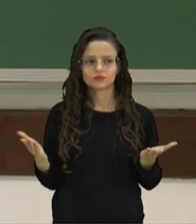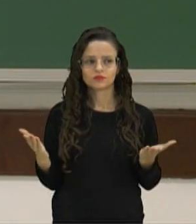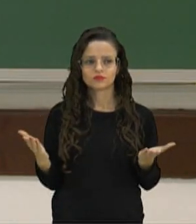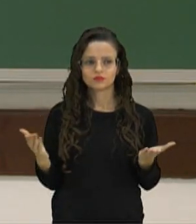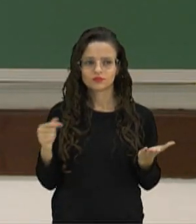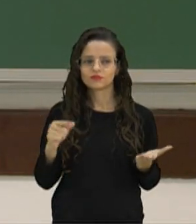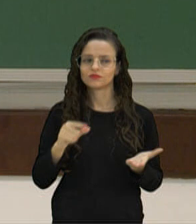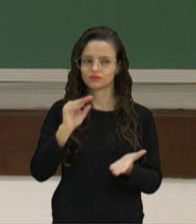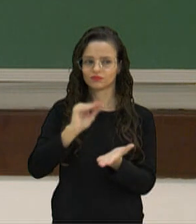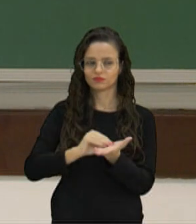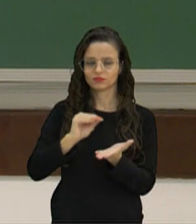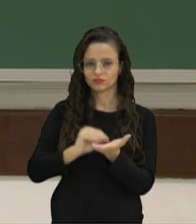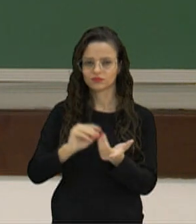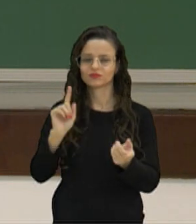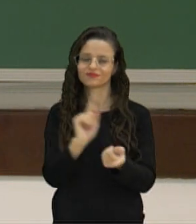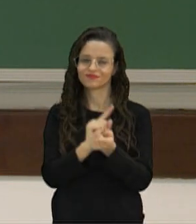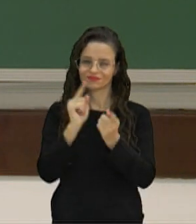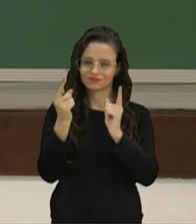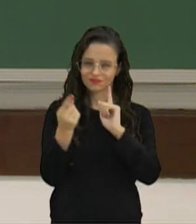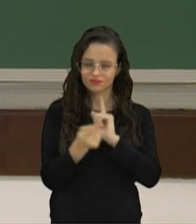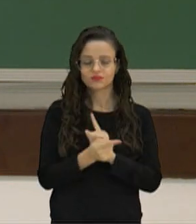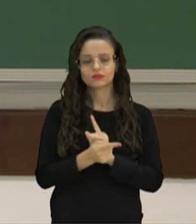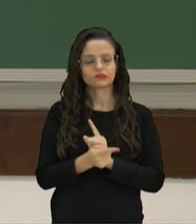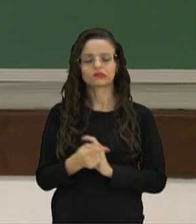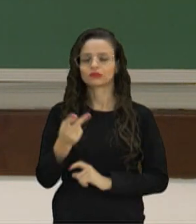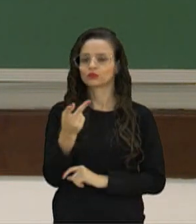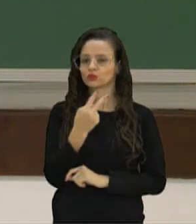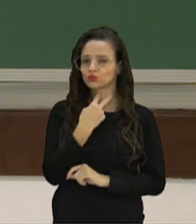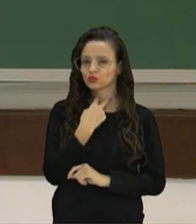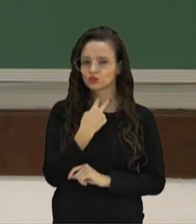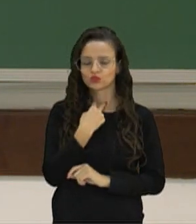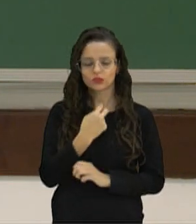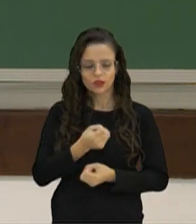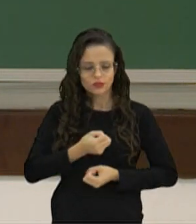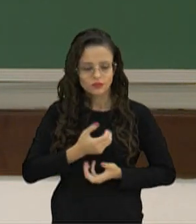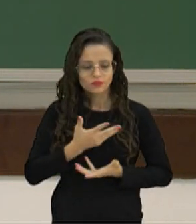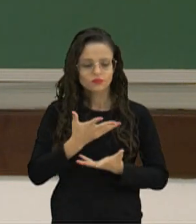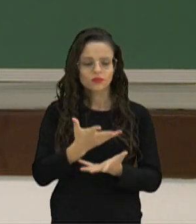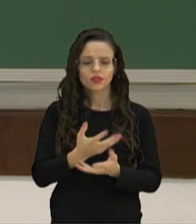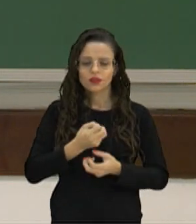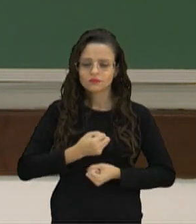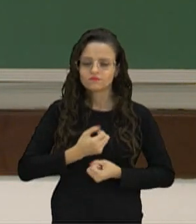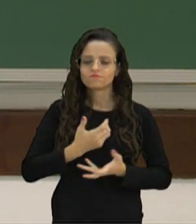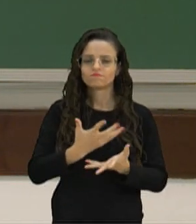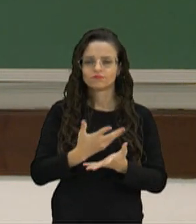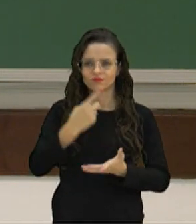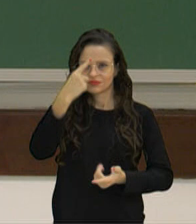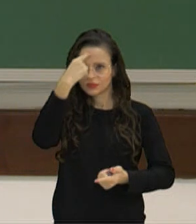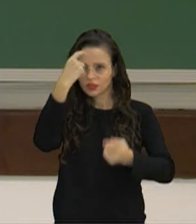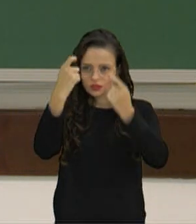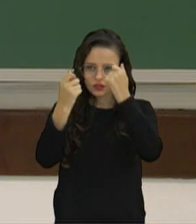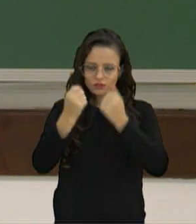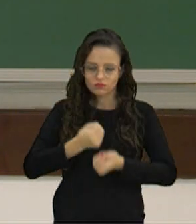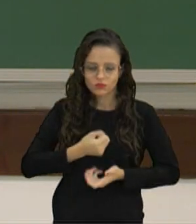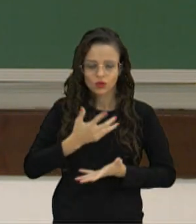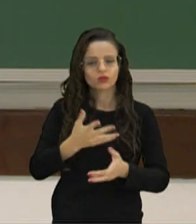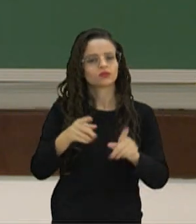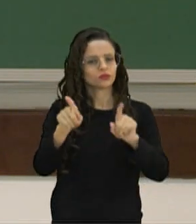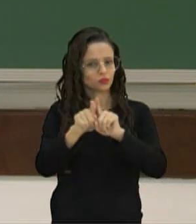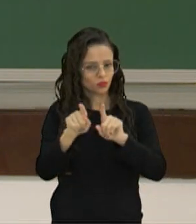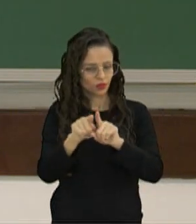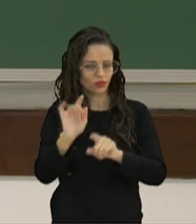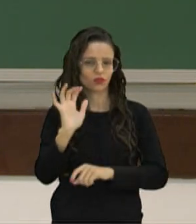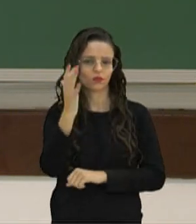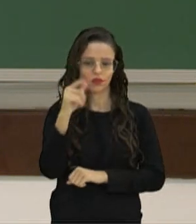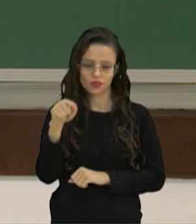essa ausência de contradição, essa impossibilidade de se expressar, né, de ter as suas ideias. Outra coisa que aconteceu nesse